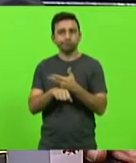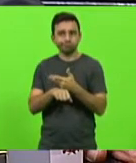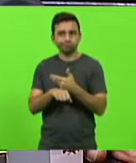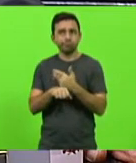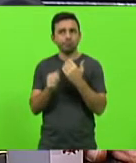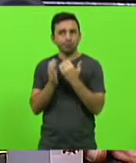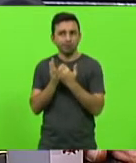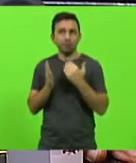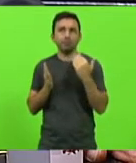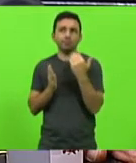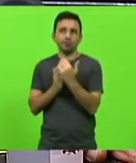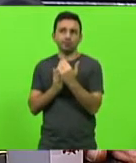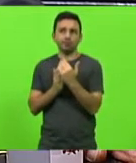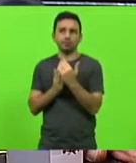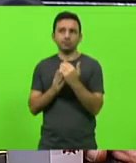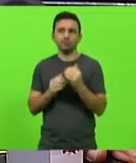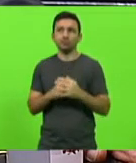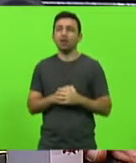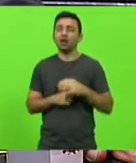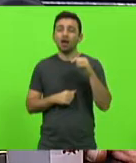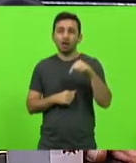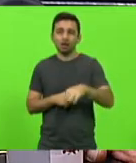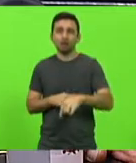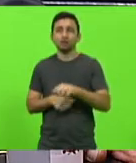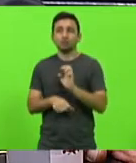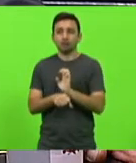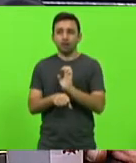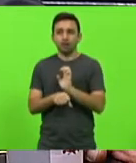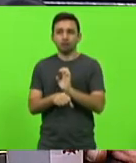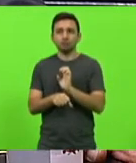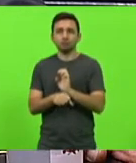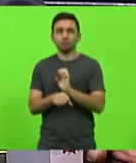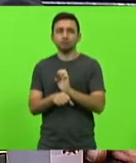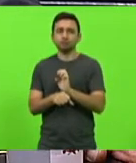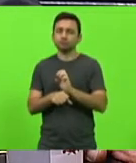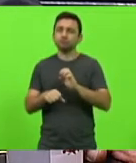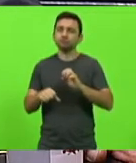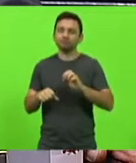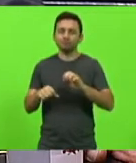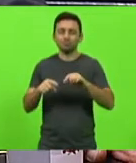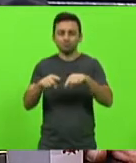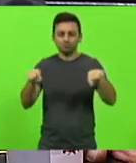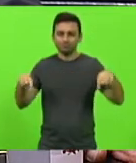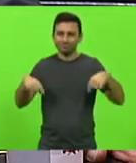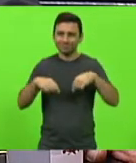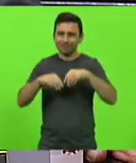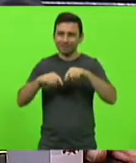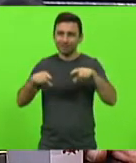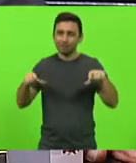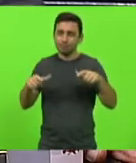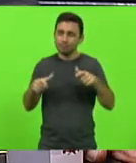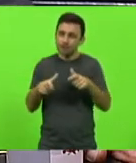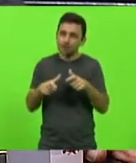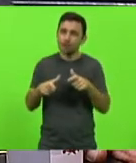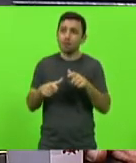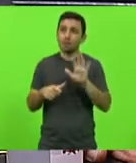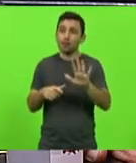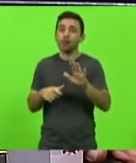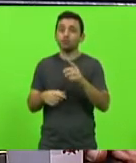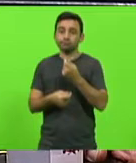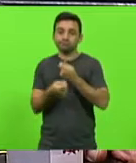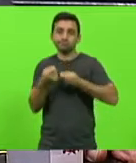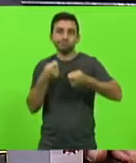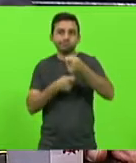É um estado com um território pequeno, mas numa posição econômica muito boa